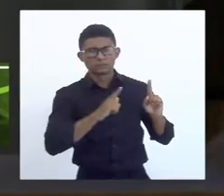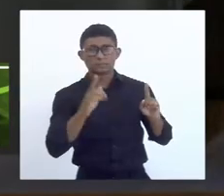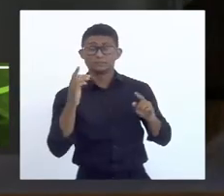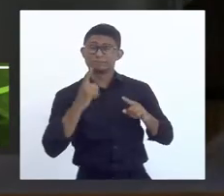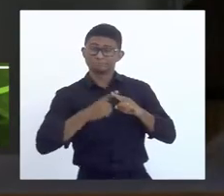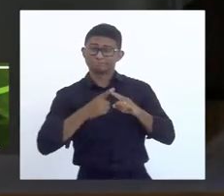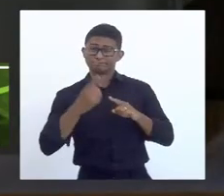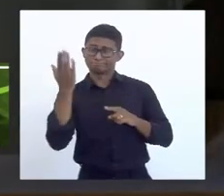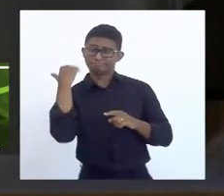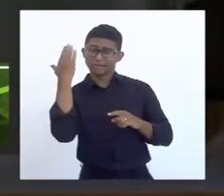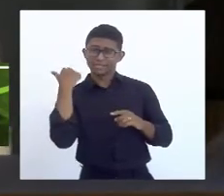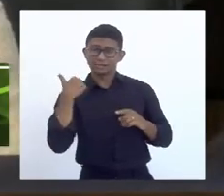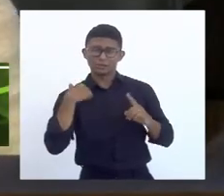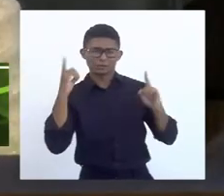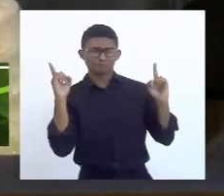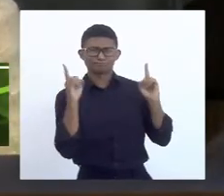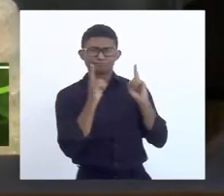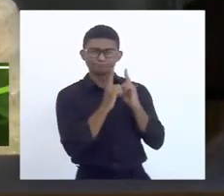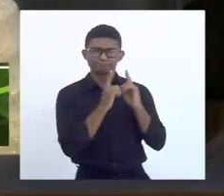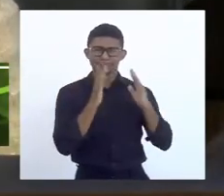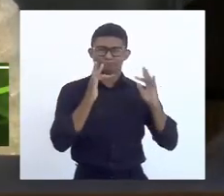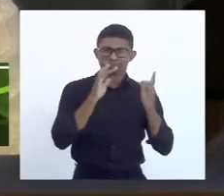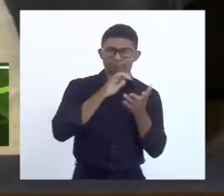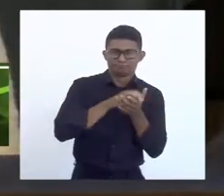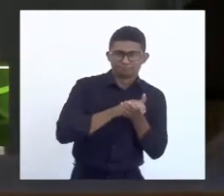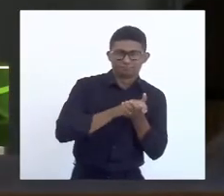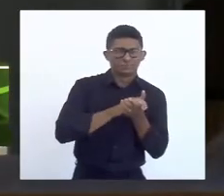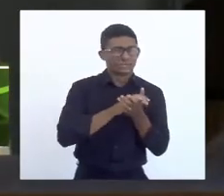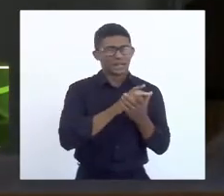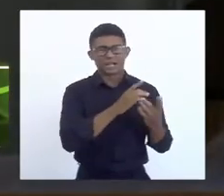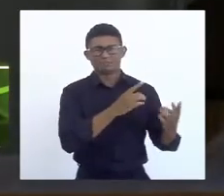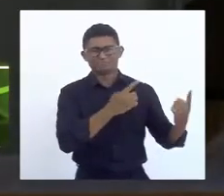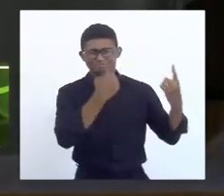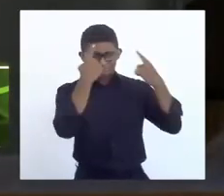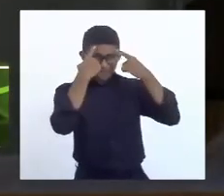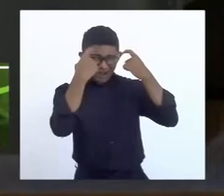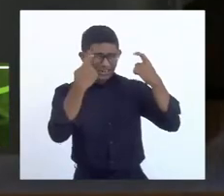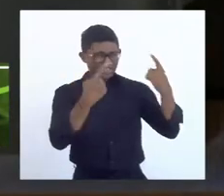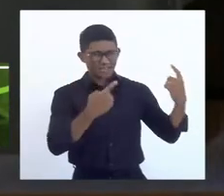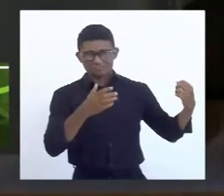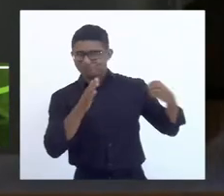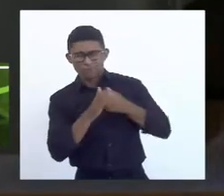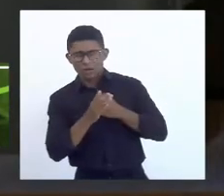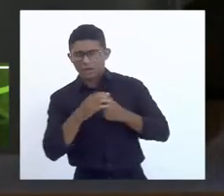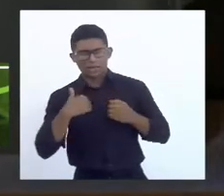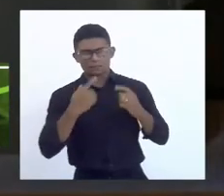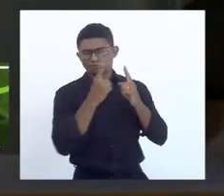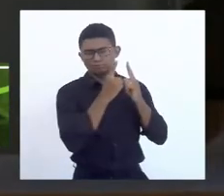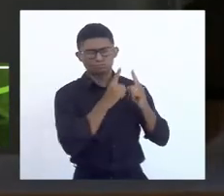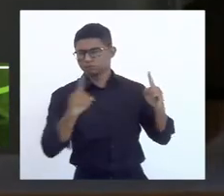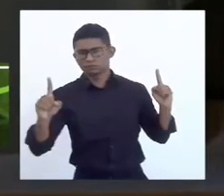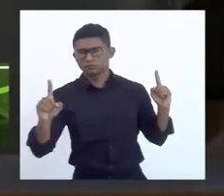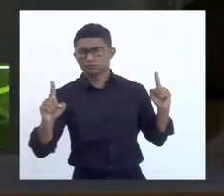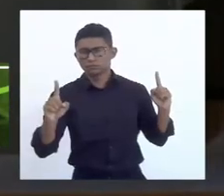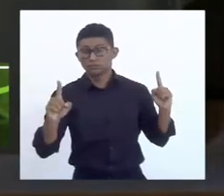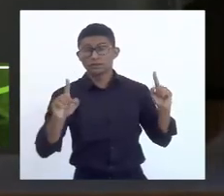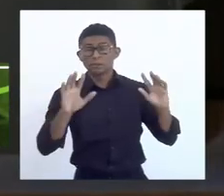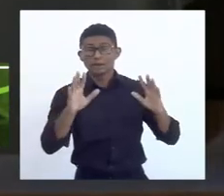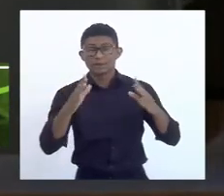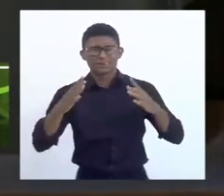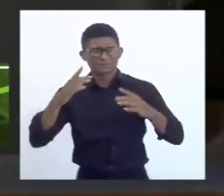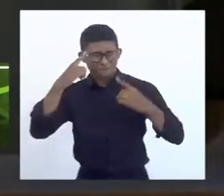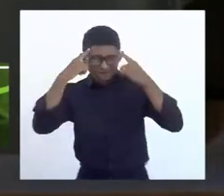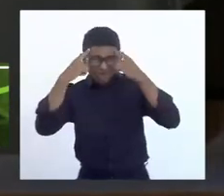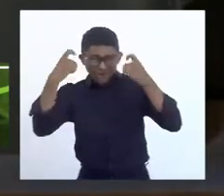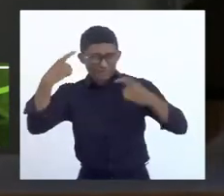relacionamento abusivo. Mas a violência política, eu não tenho escolha. Eu estou convivendo com ela.